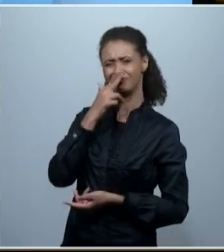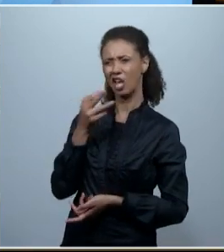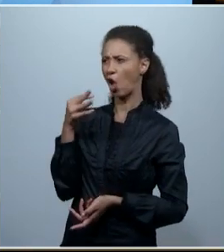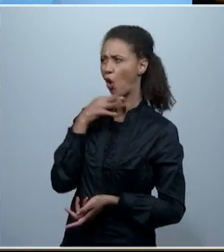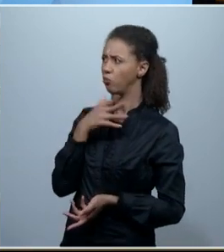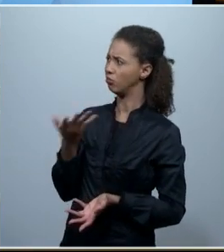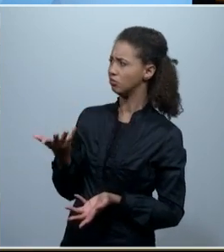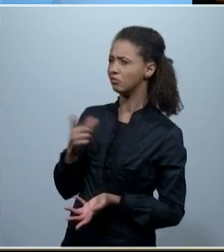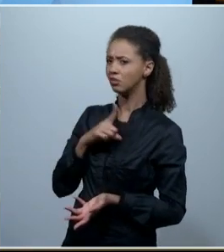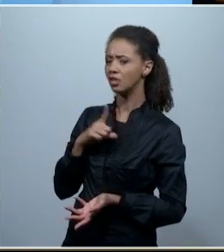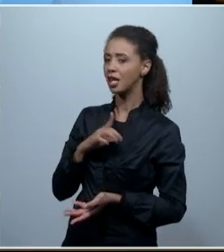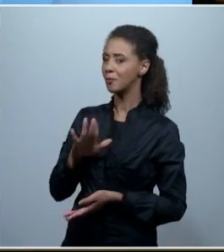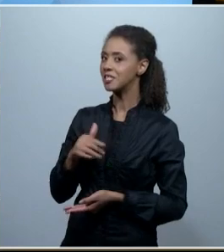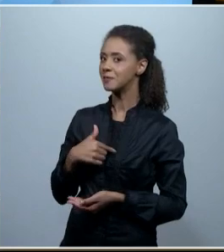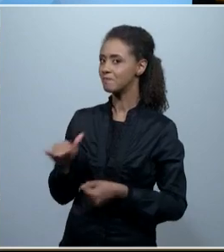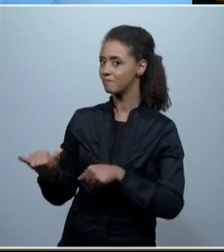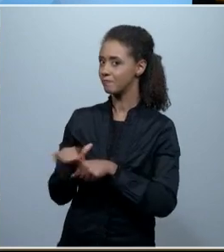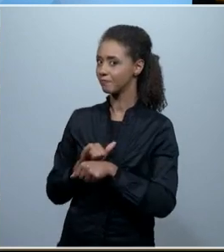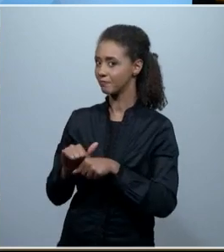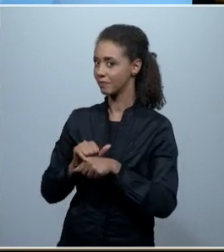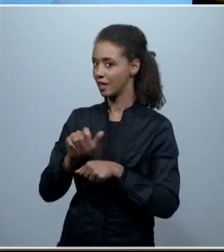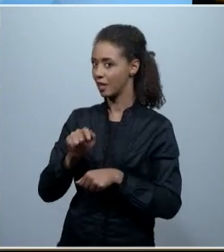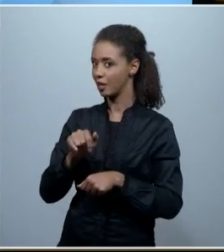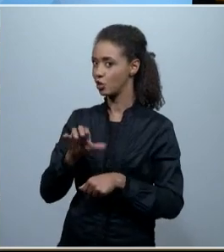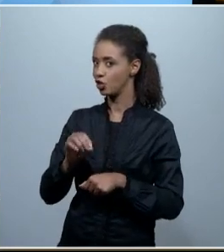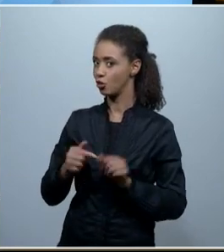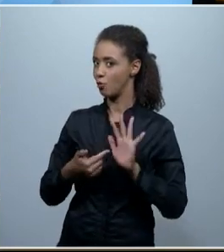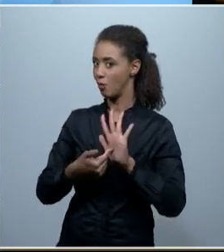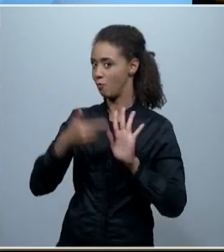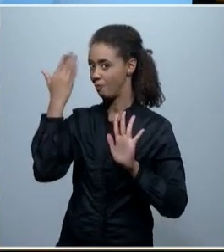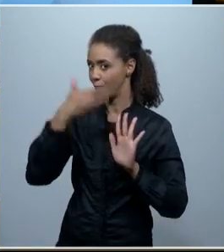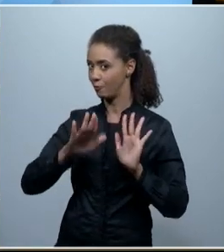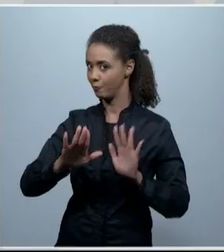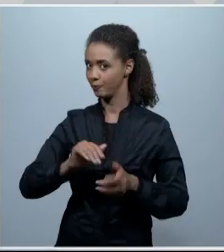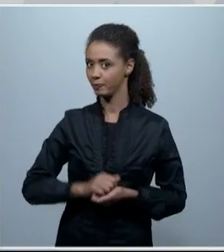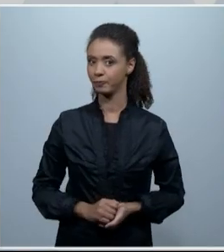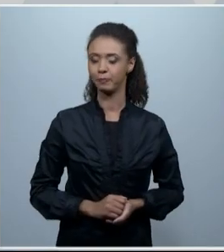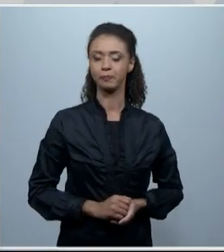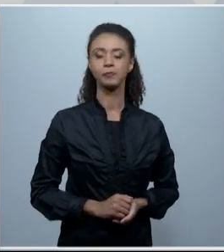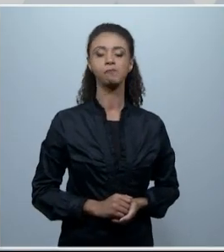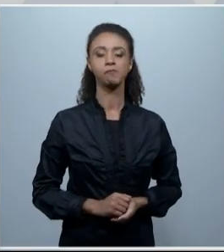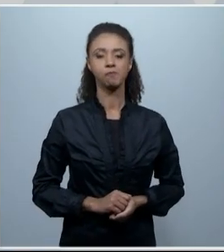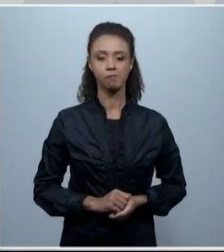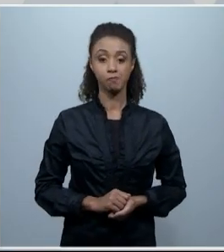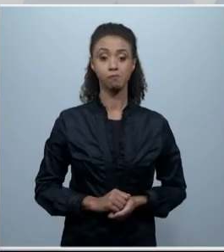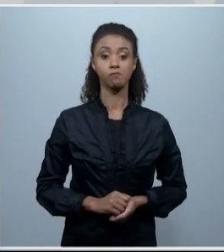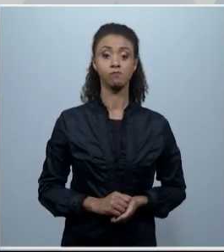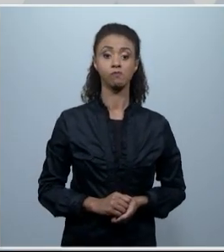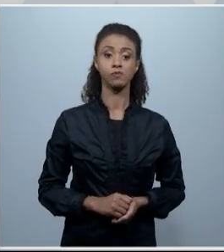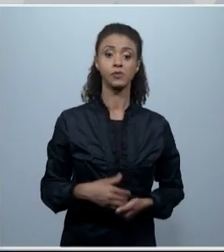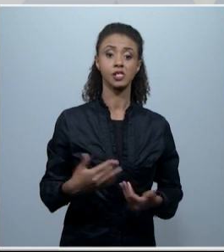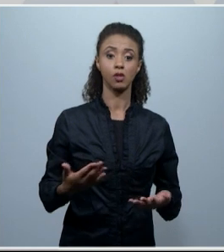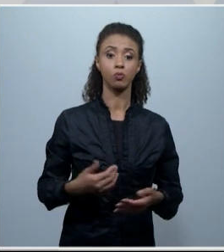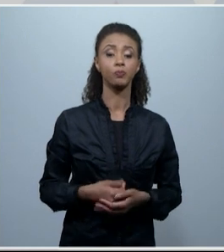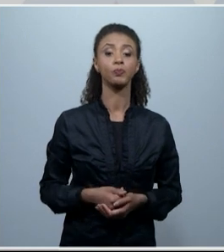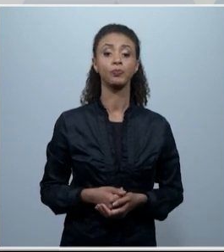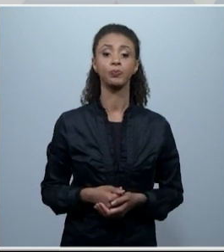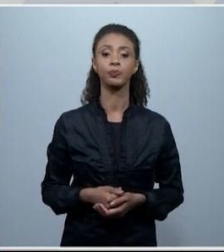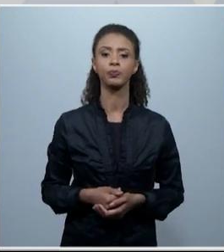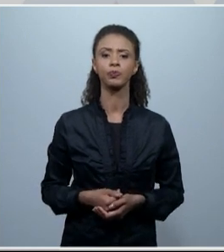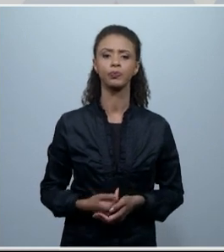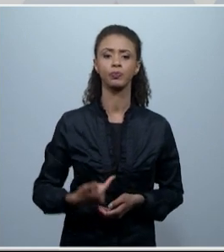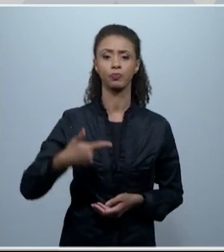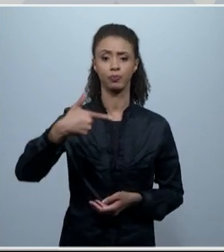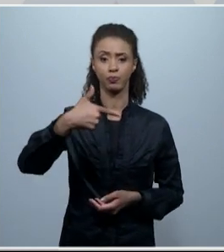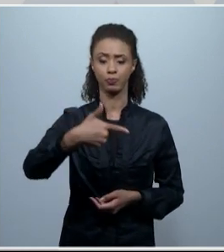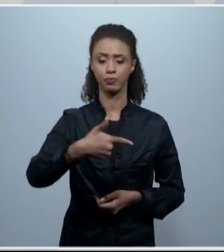usando a nossa as nossas ferramentas tá então eu a gente supõe que essa altura bh ela não está